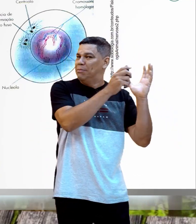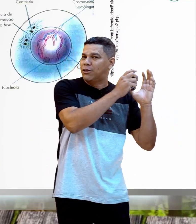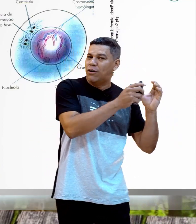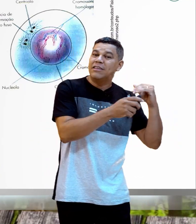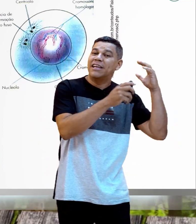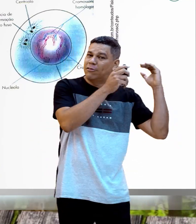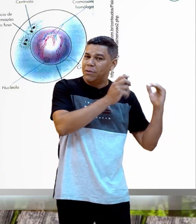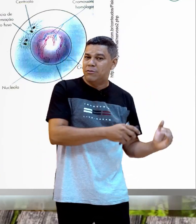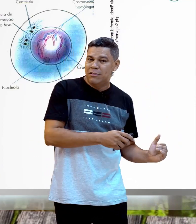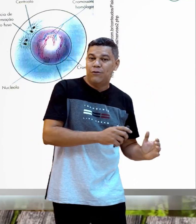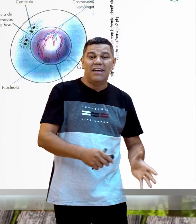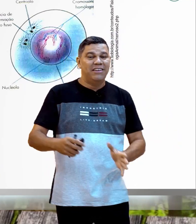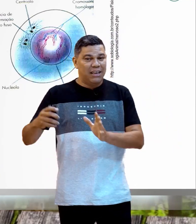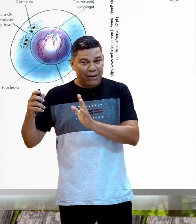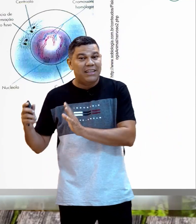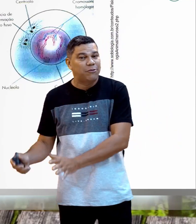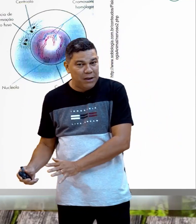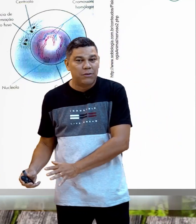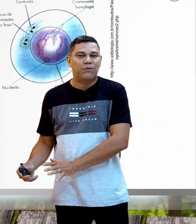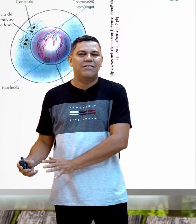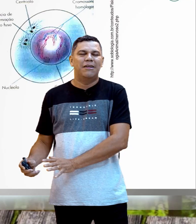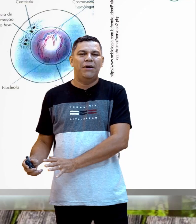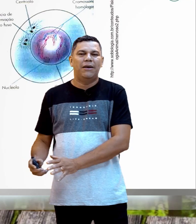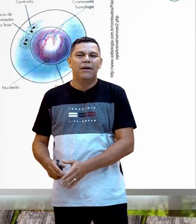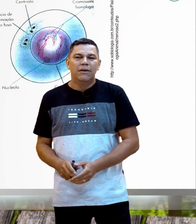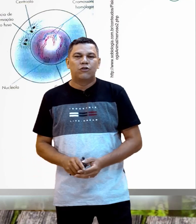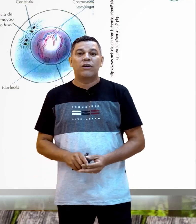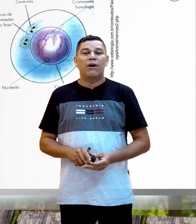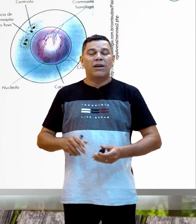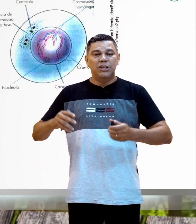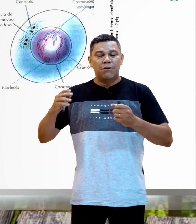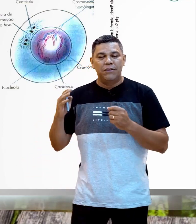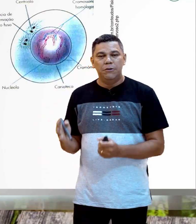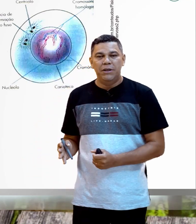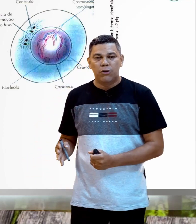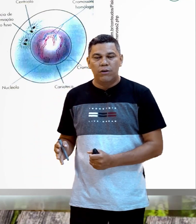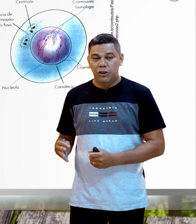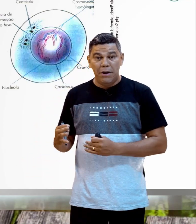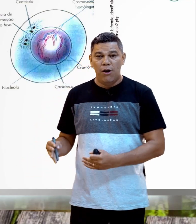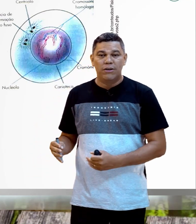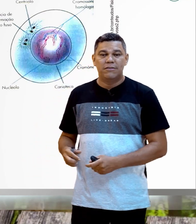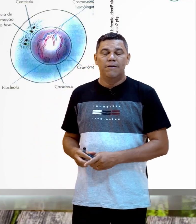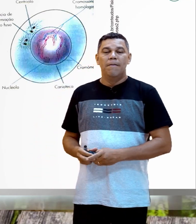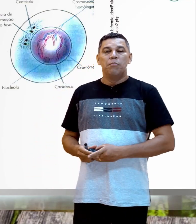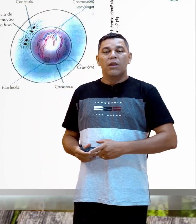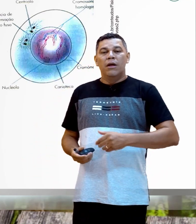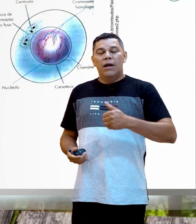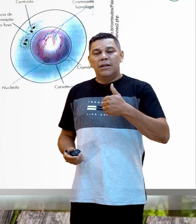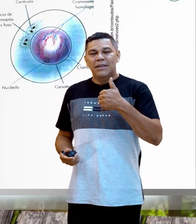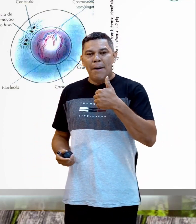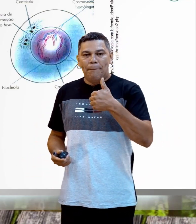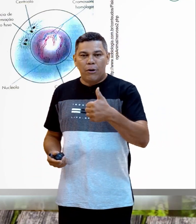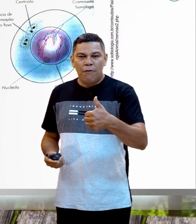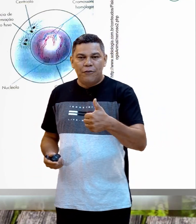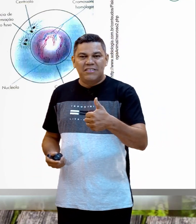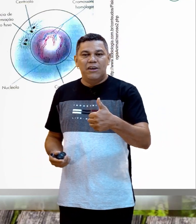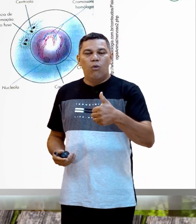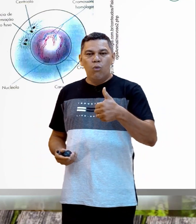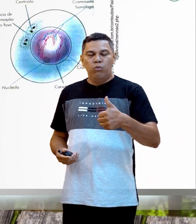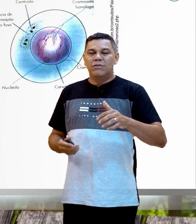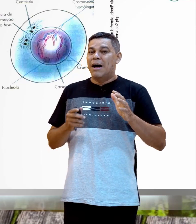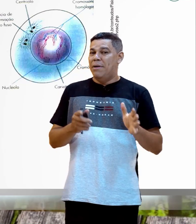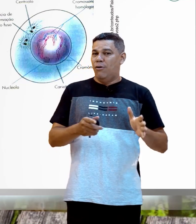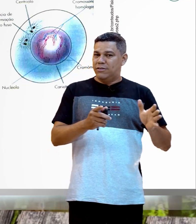lá na mitose tem as mesmas fases e aqui vai ter as mesmas fases também. Só que agora a gente está falando de meiose. Na